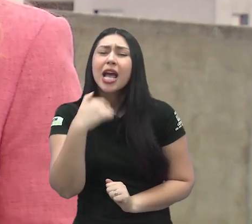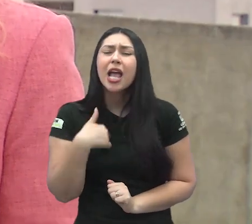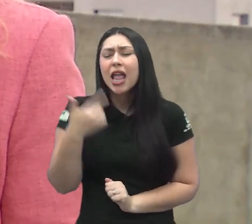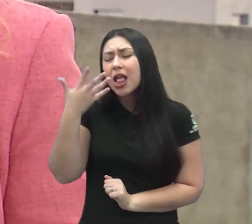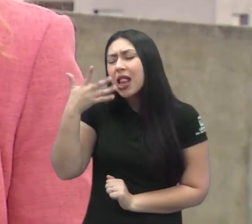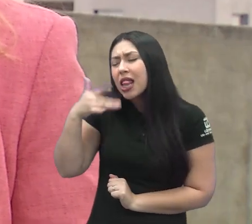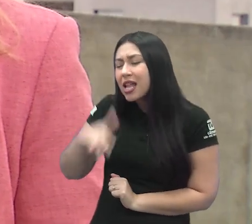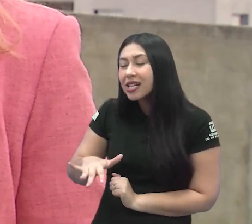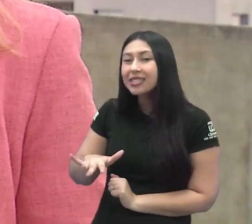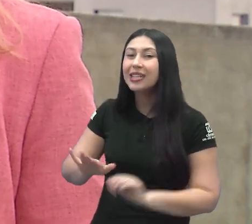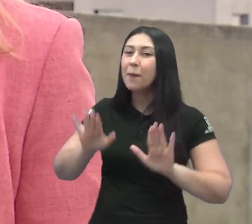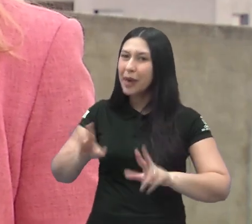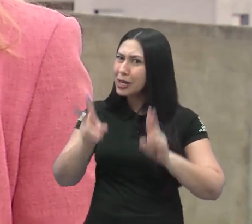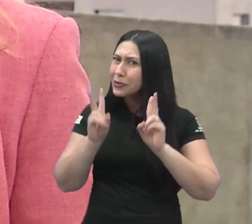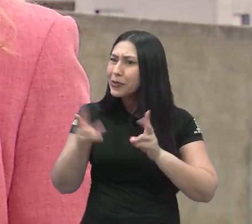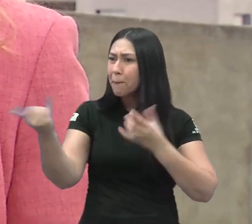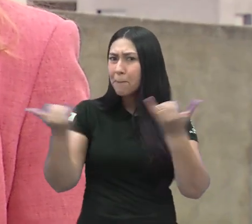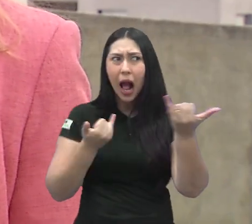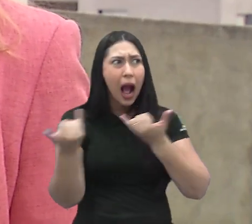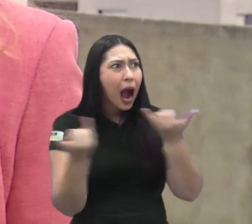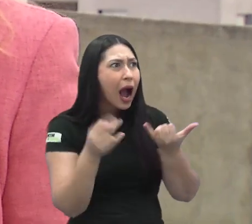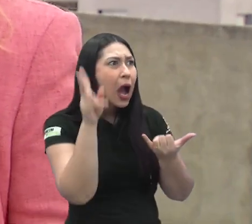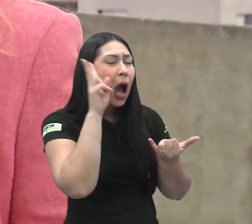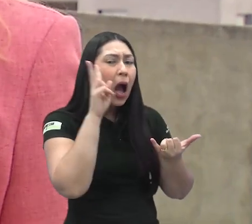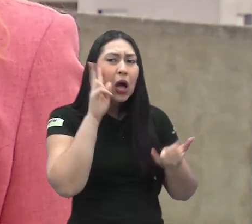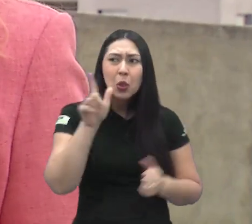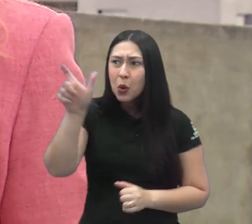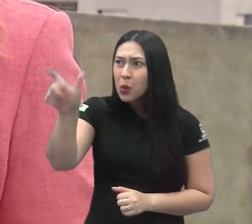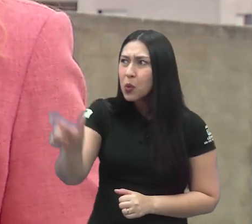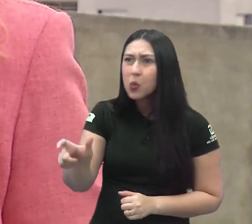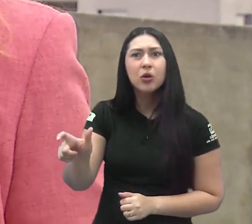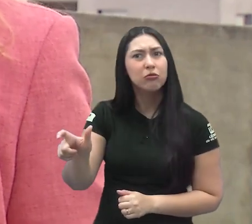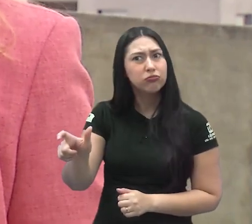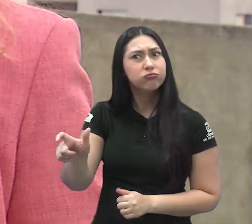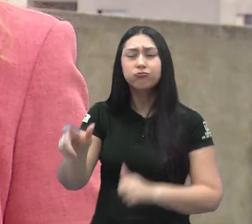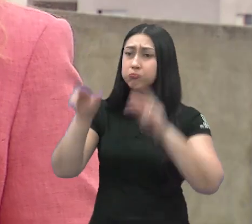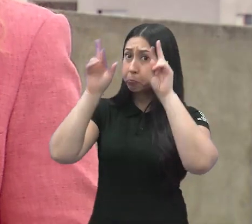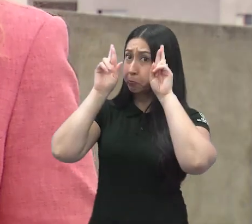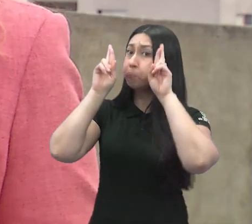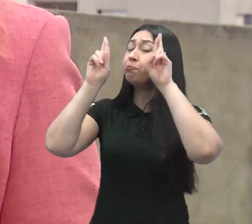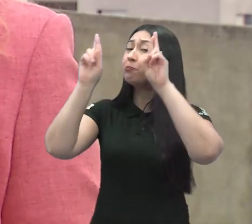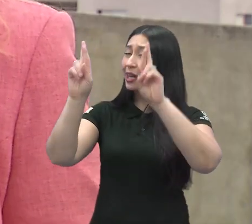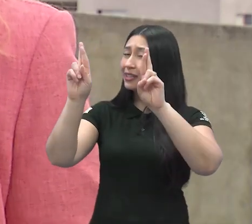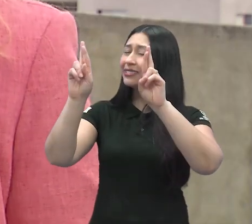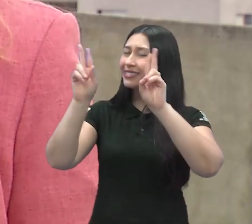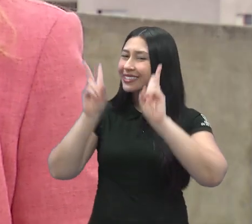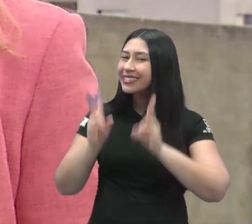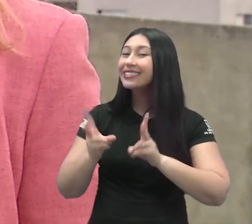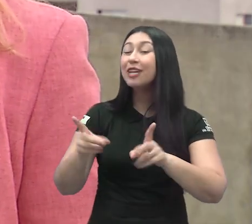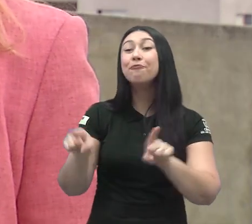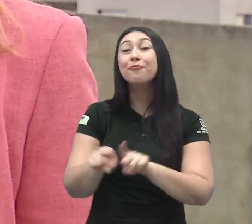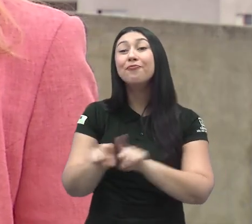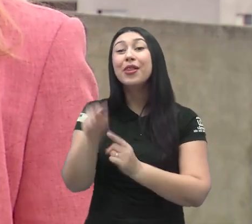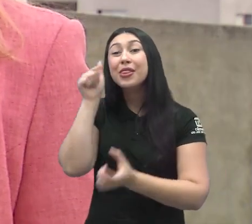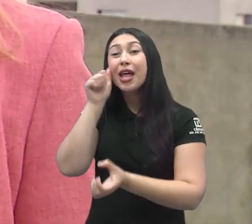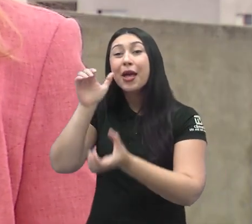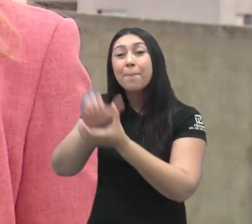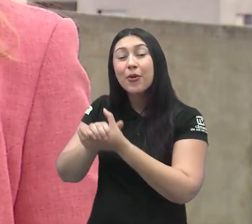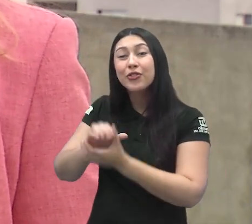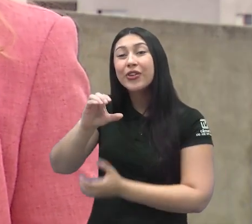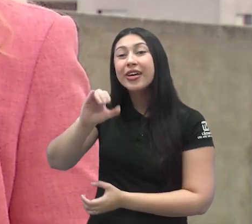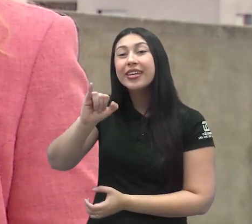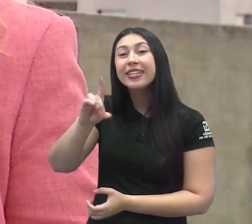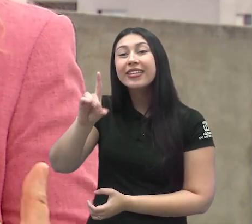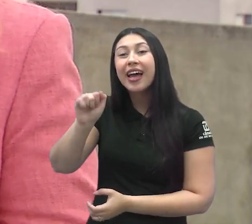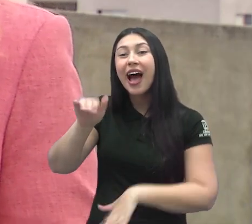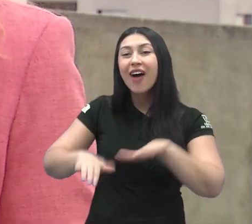ainda menina e a gente escutava falar de seu Zé Carlos Pereira, né? Com muito respeito, né? Assim, Dona Cida também,